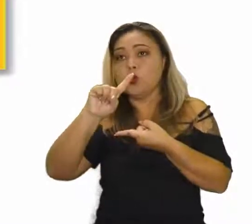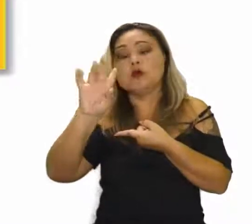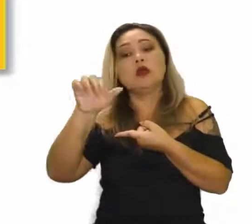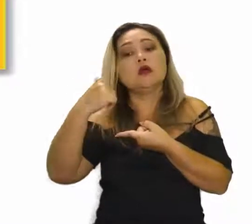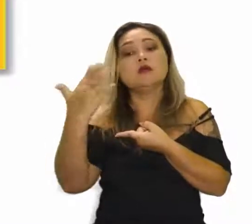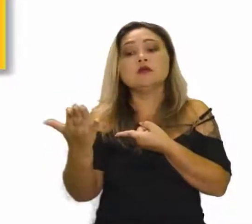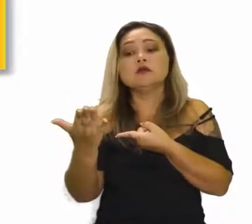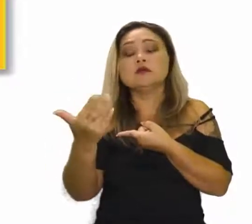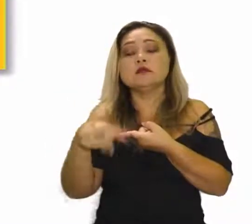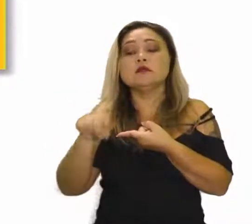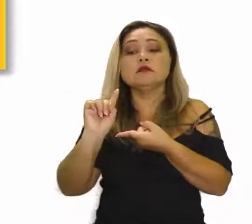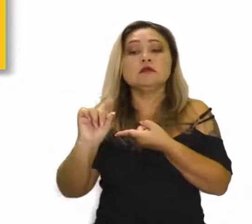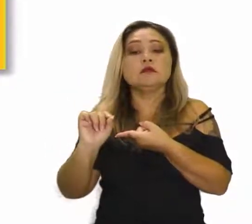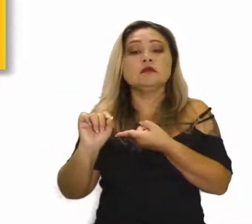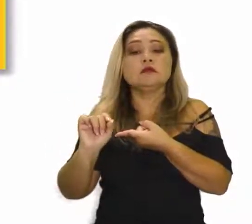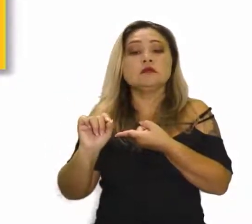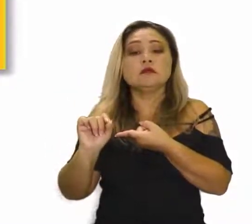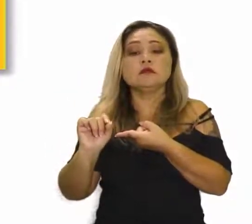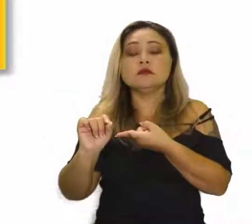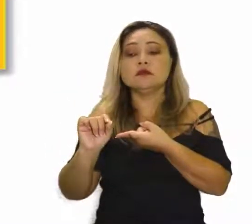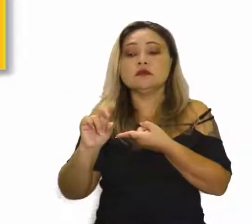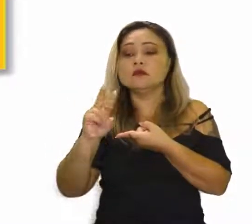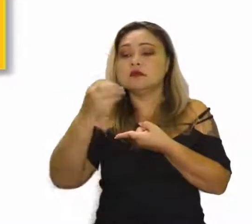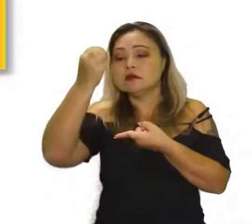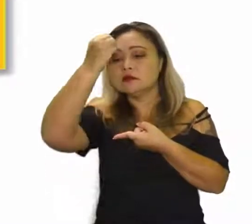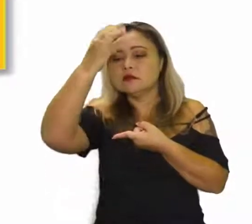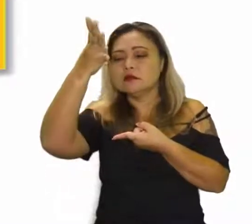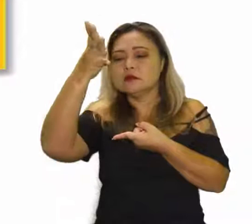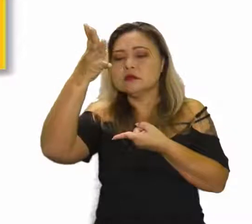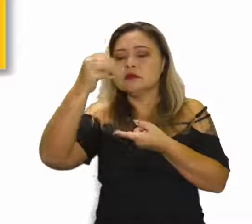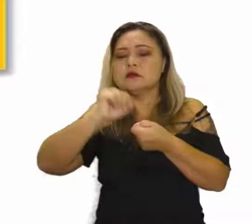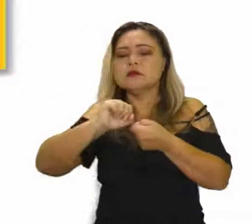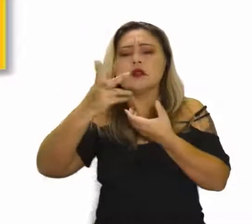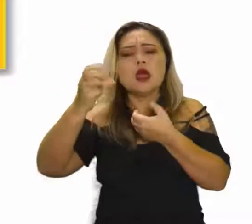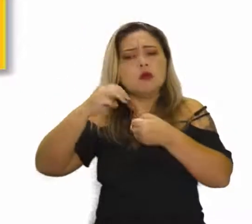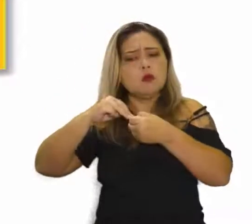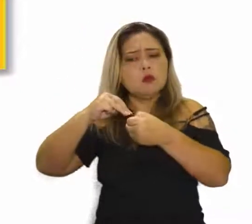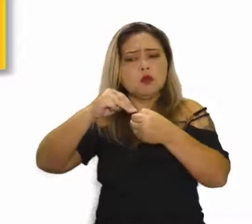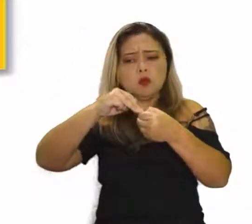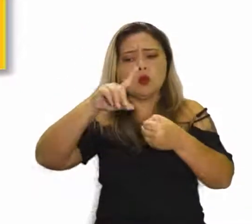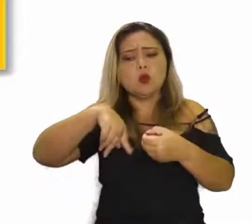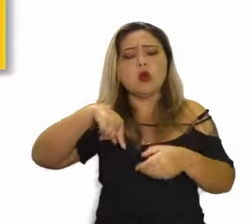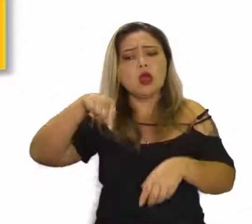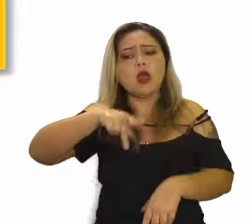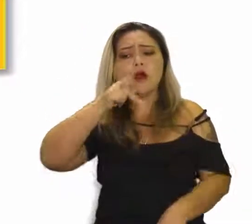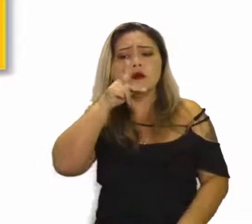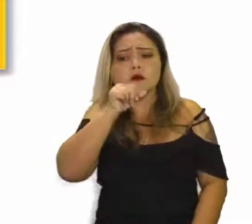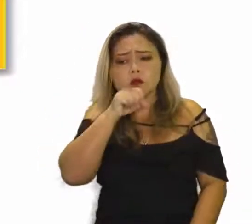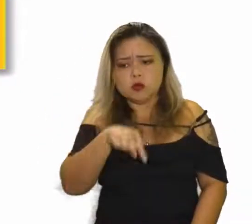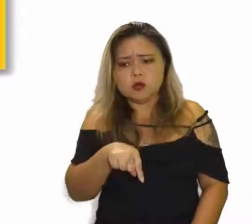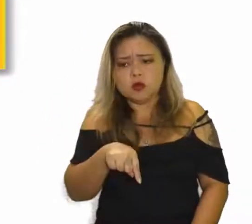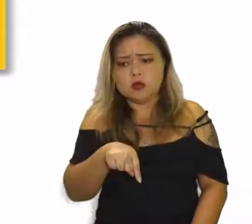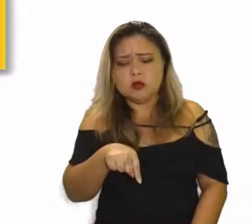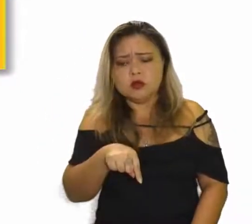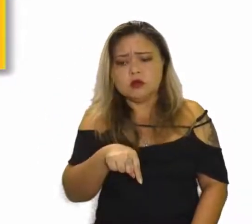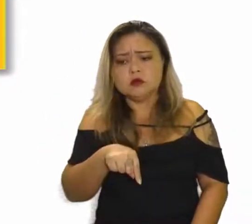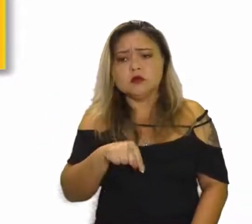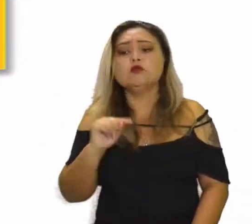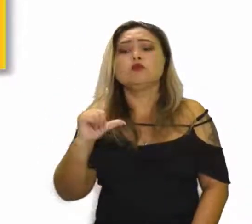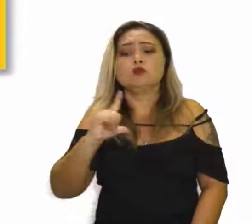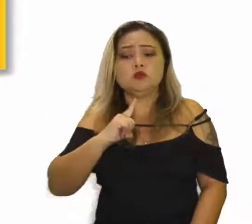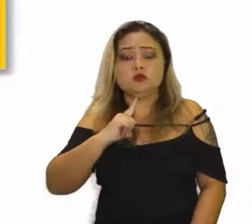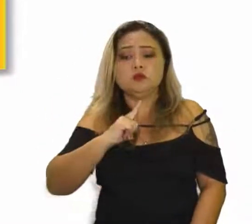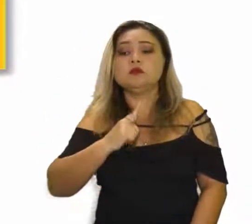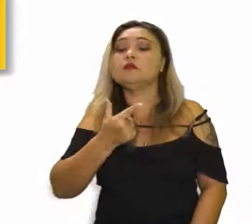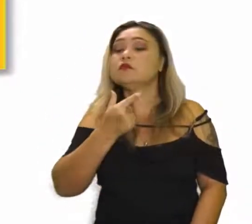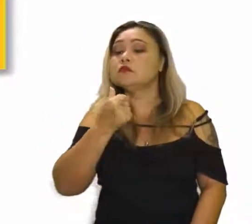crianças, eu estou tentando lembrar qual é o município produtor de codorna. Aqui em Porto Velho, nós temos um